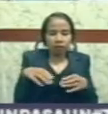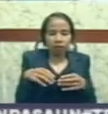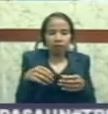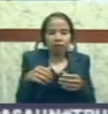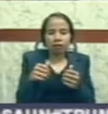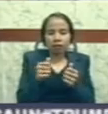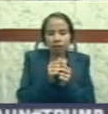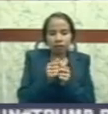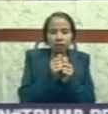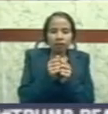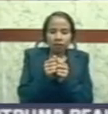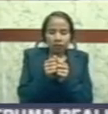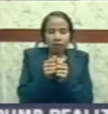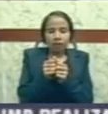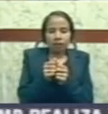o